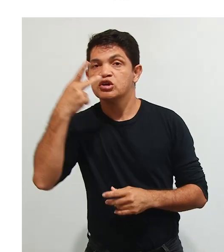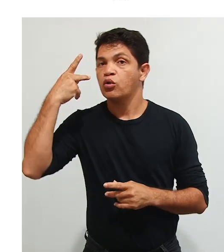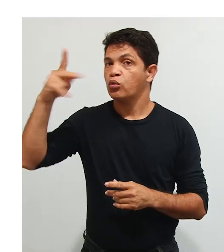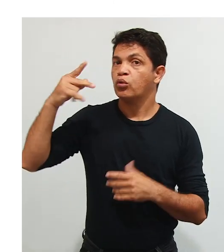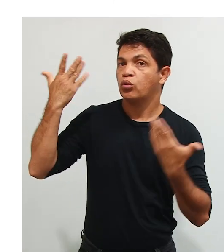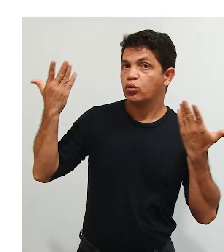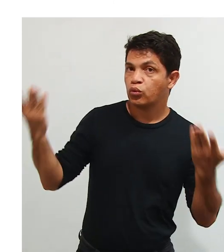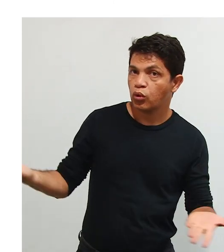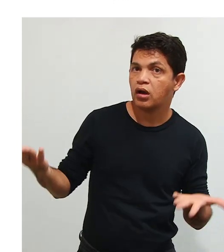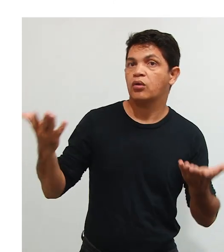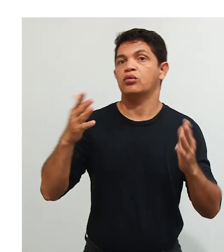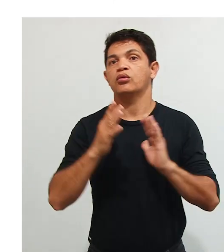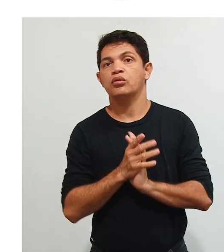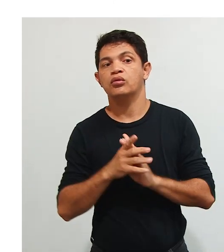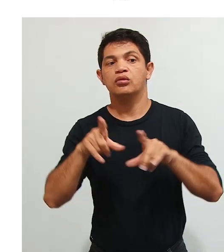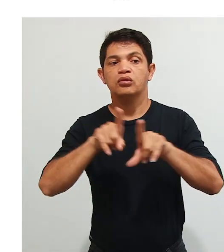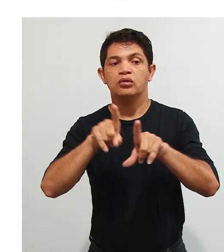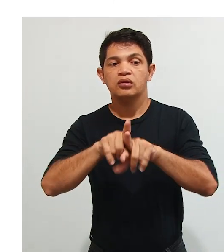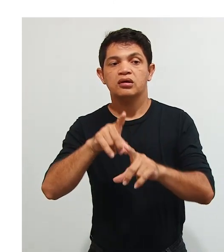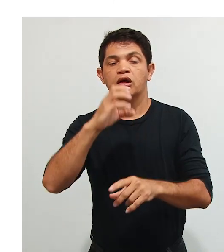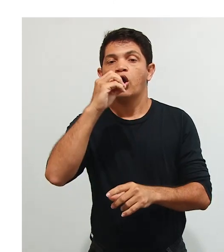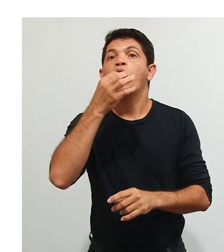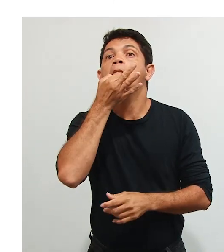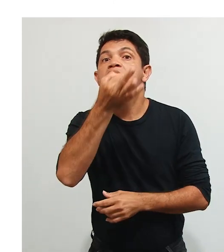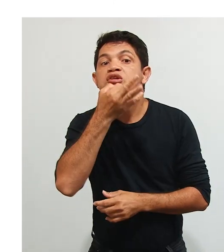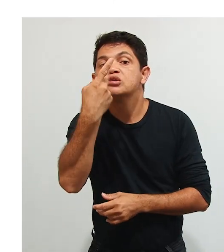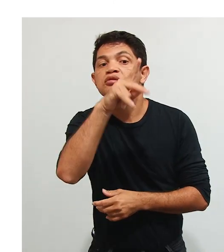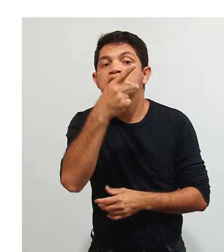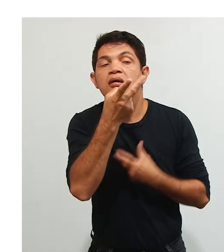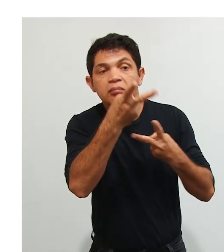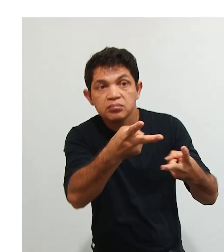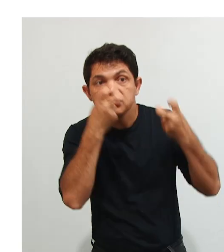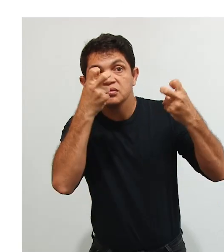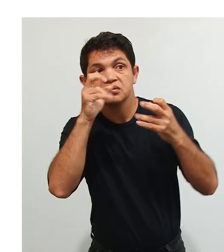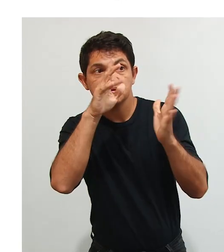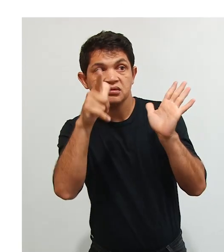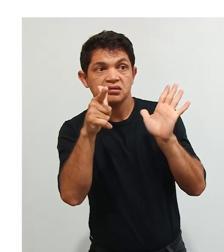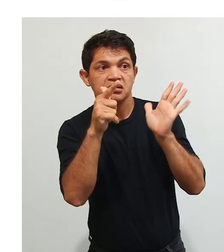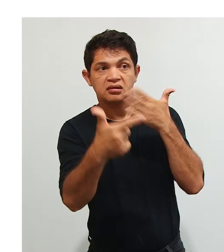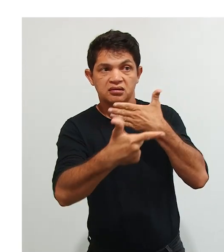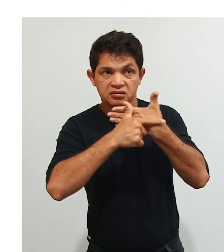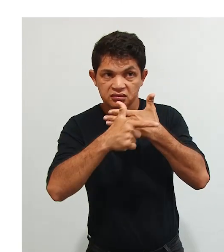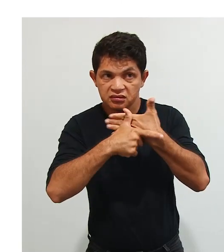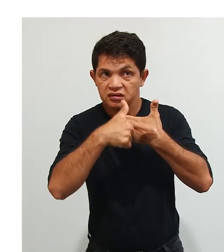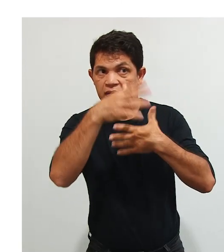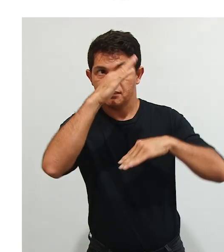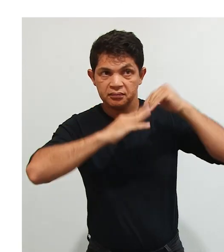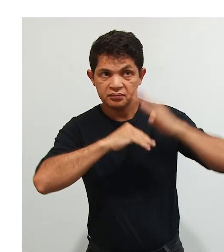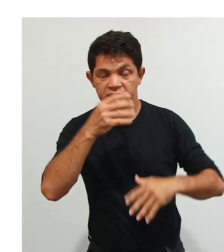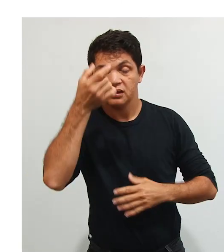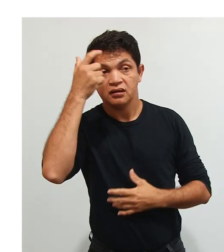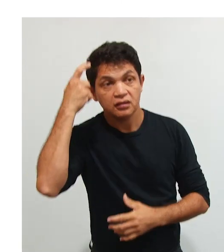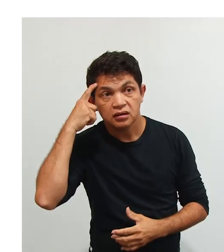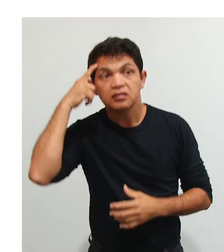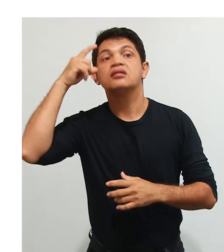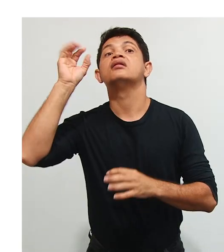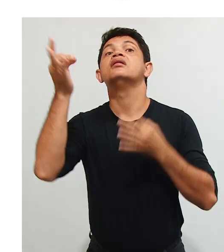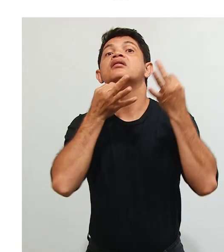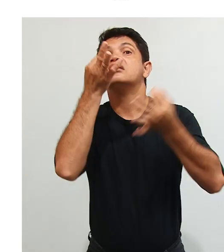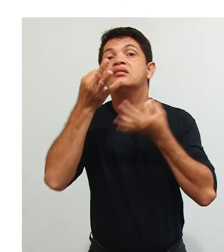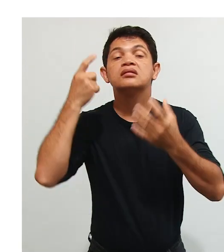O fato é alguma coisa que é observável por qualquer pessoa. Agora, o que eu vou pensar sobre